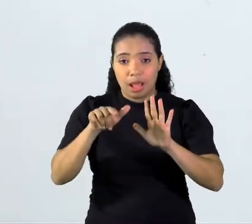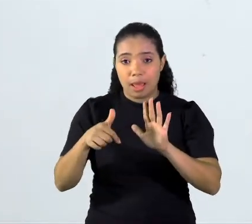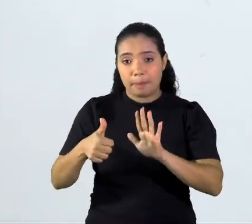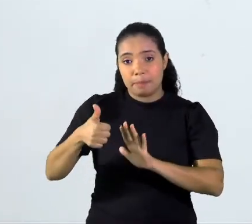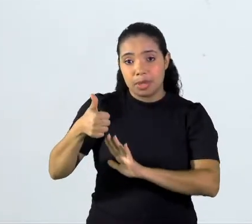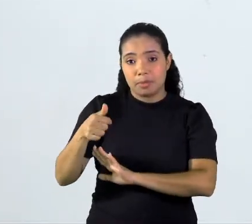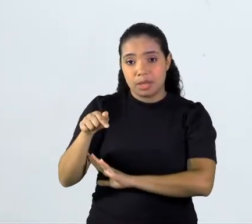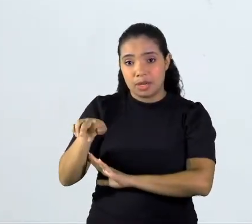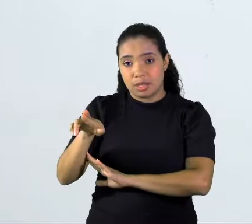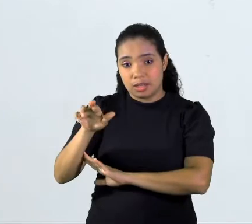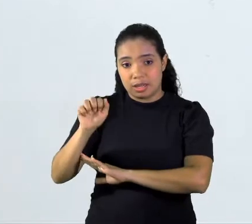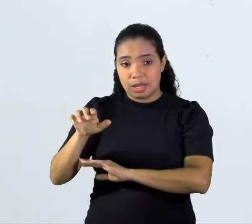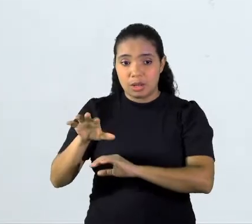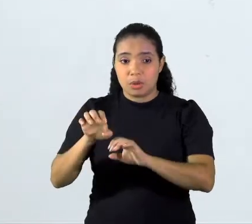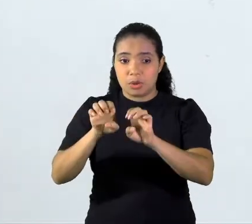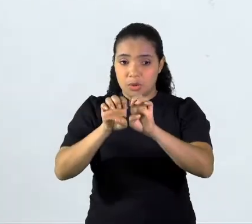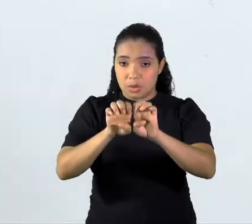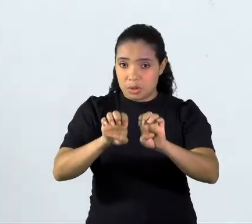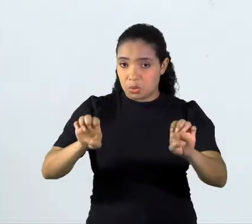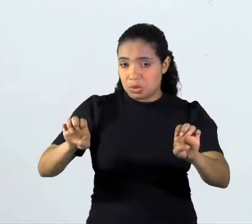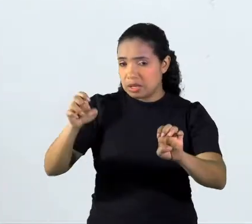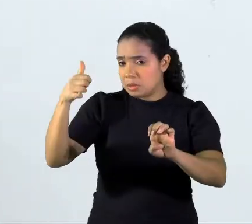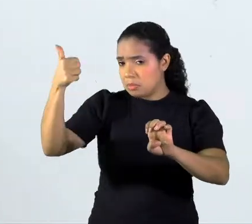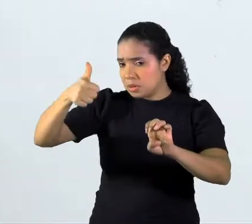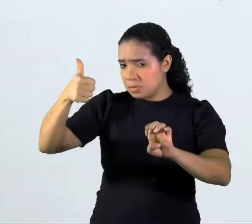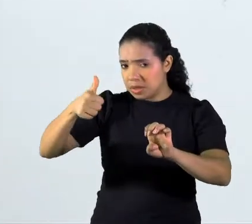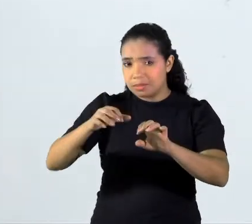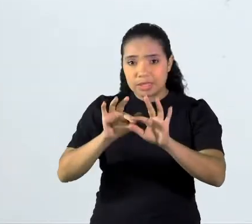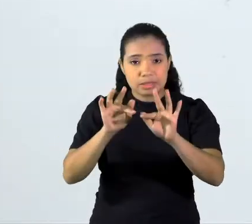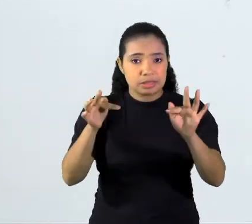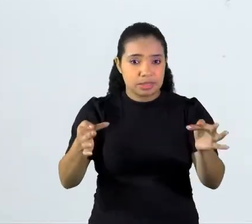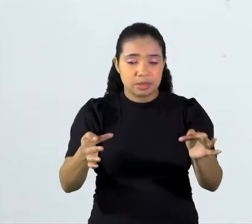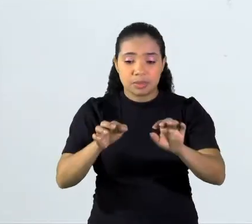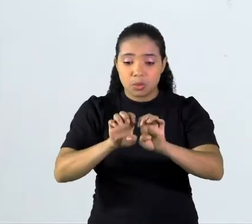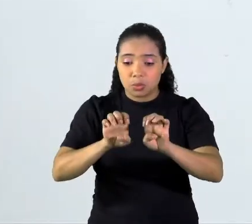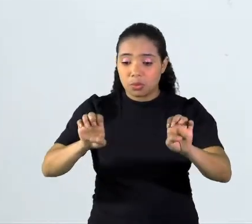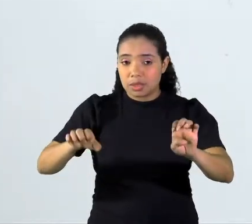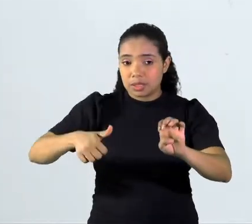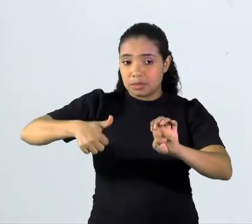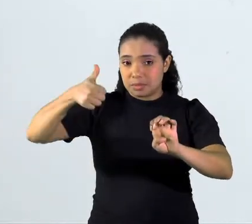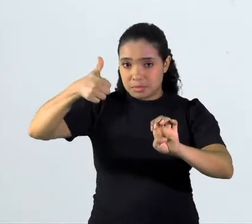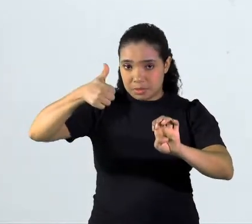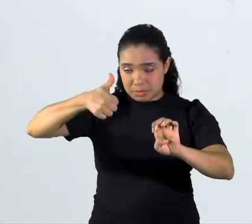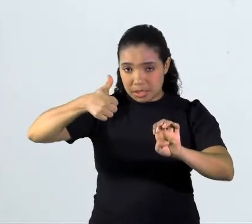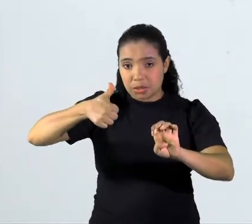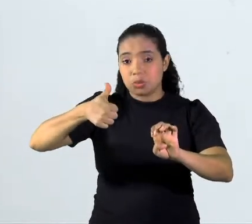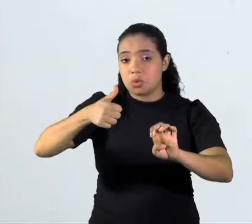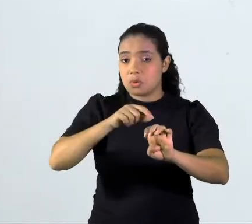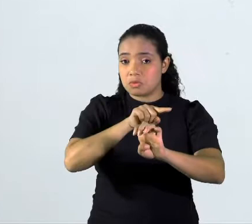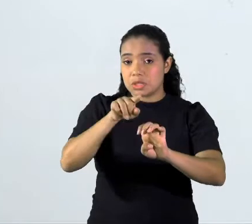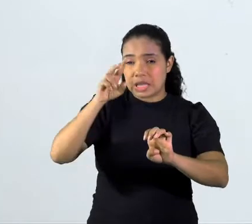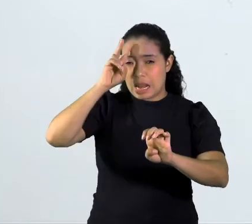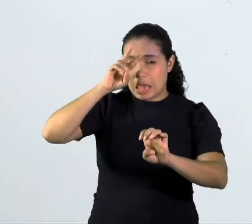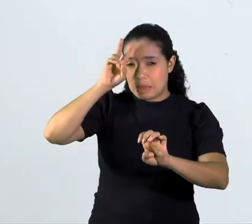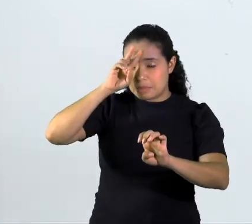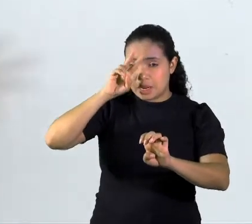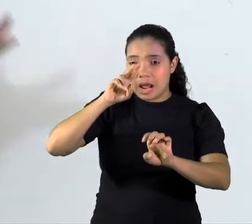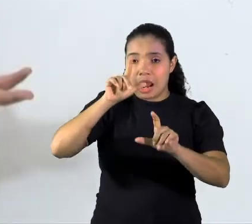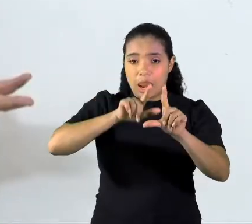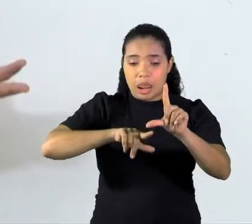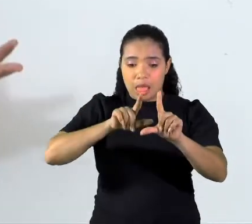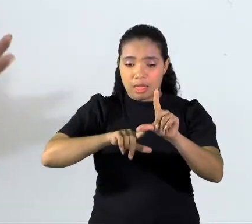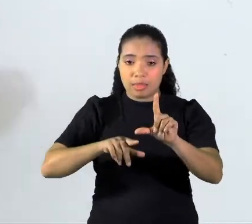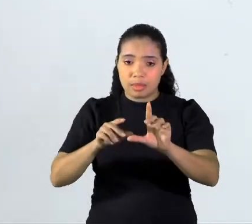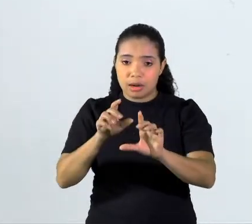primeiro grau e simples de resolver. Para que eu possa resolver a equação do segundo grau, só para vocês relembrarem, eu vou deixar todas as letras de um lado